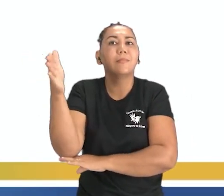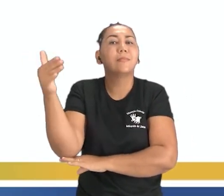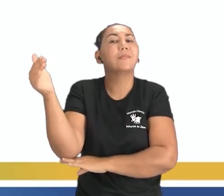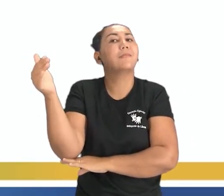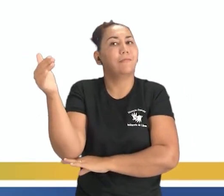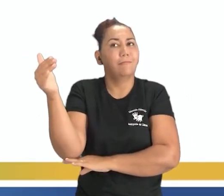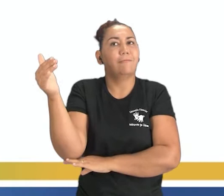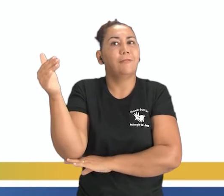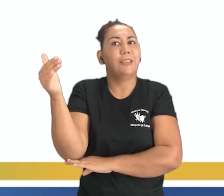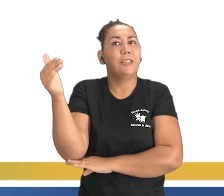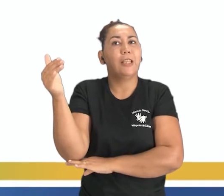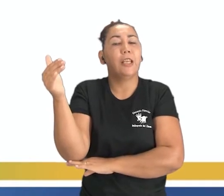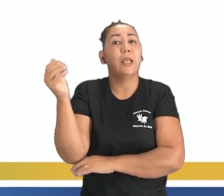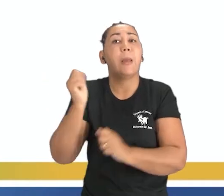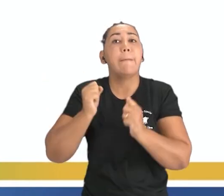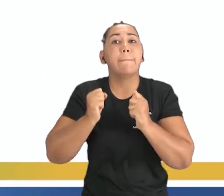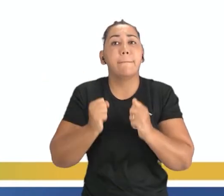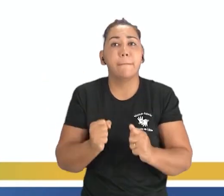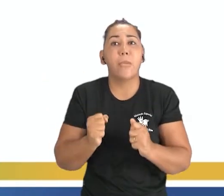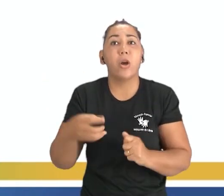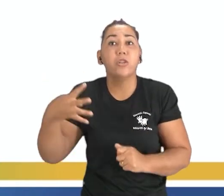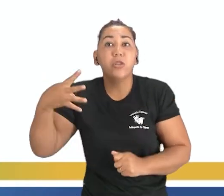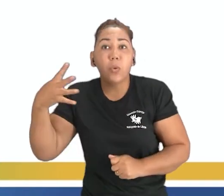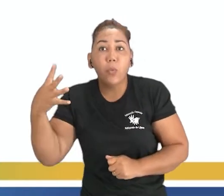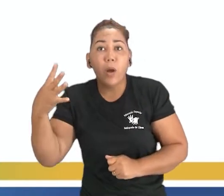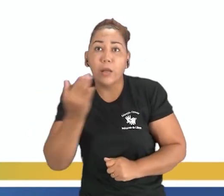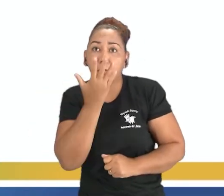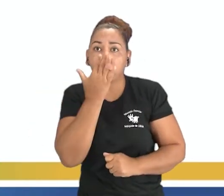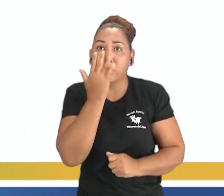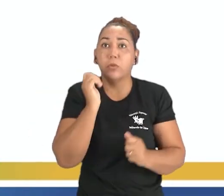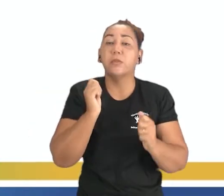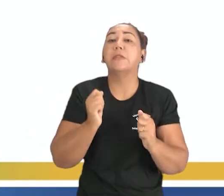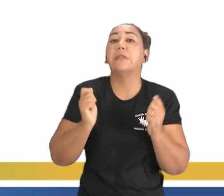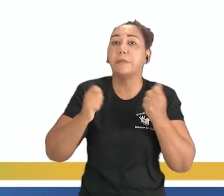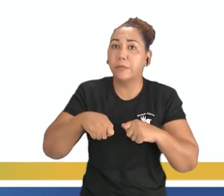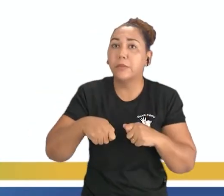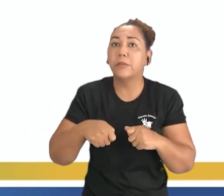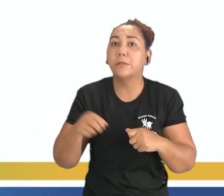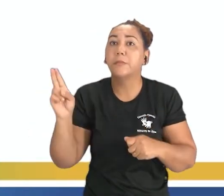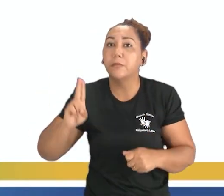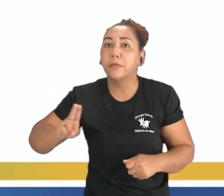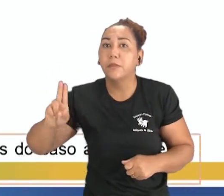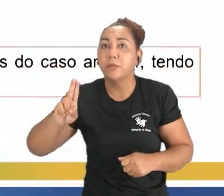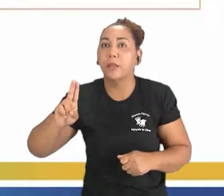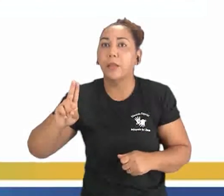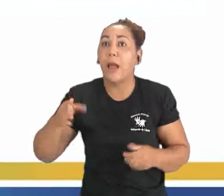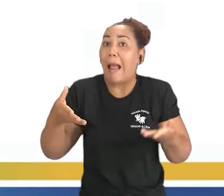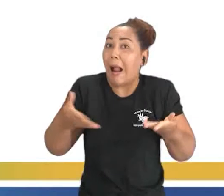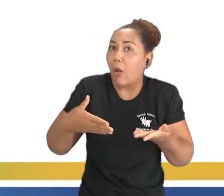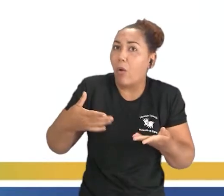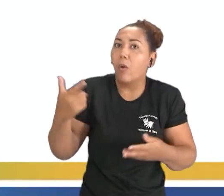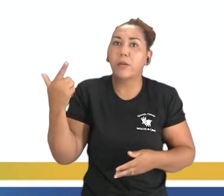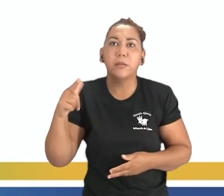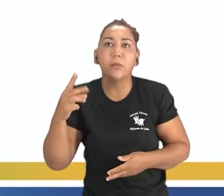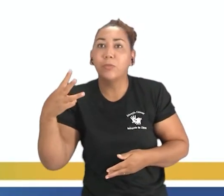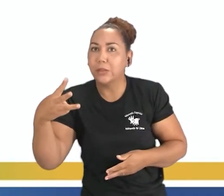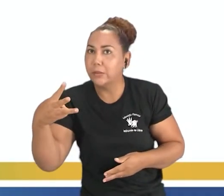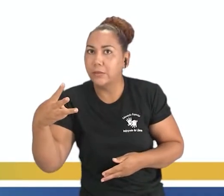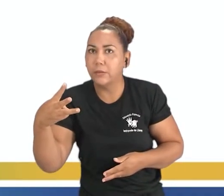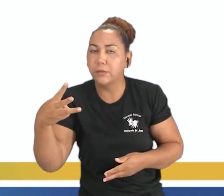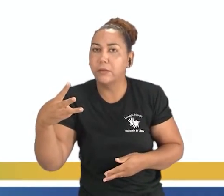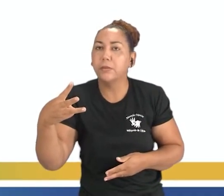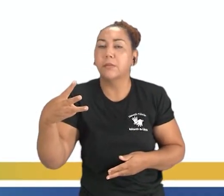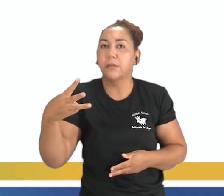no caso em que 4 cores estão disponíveis? Agora a gente não tem mais 3 cores, nós temos 4